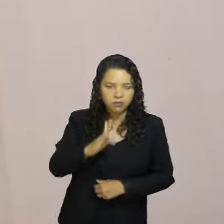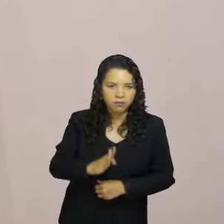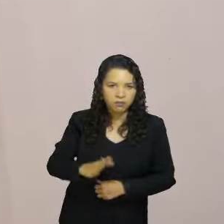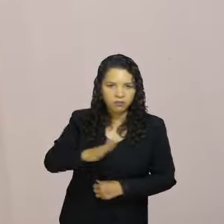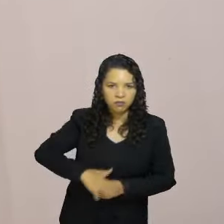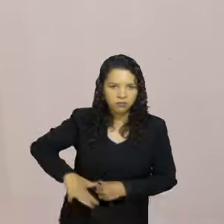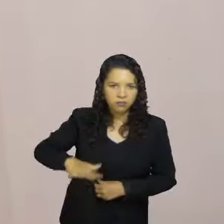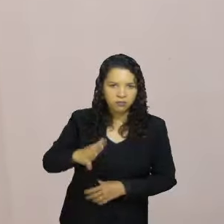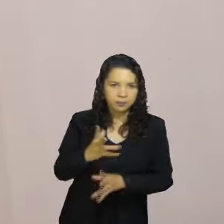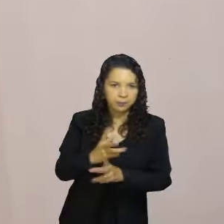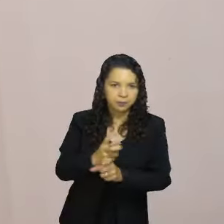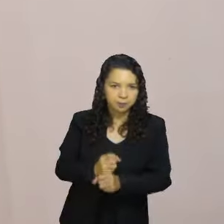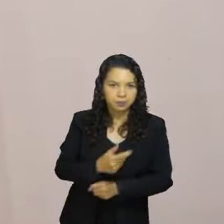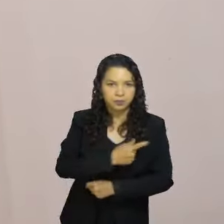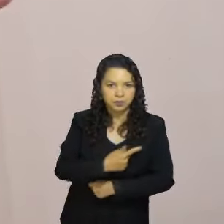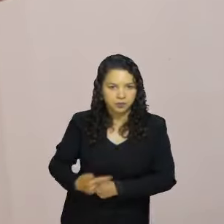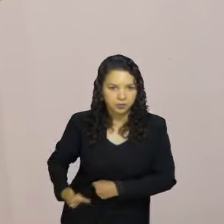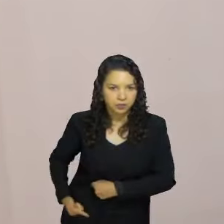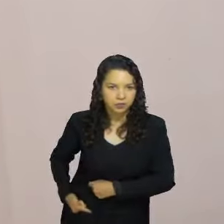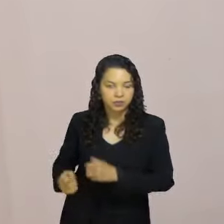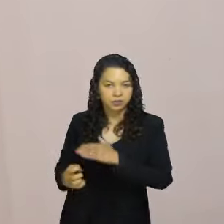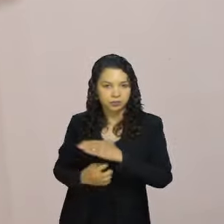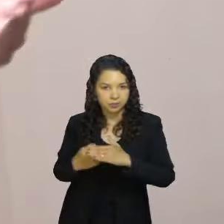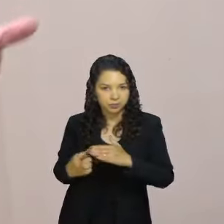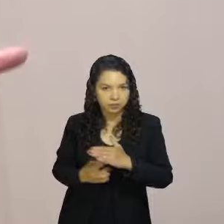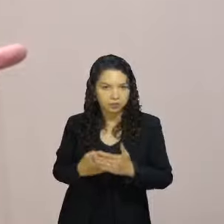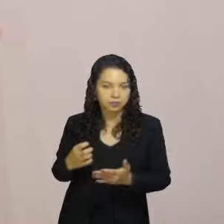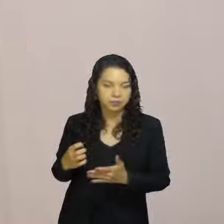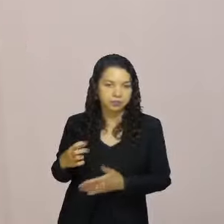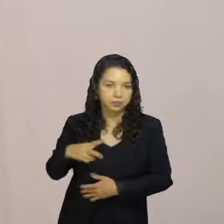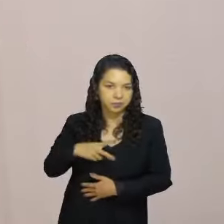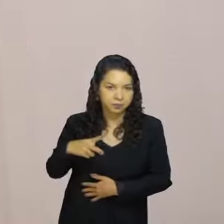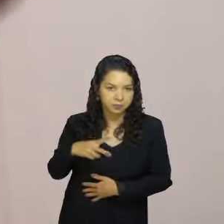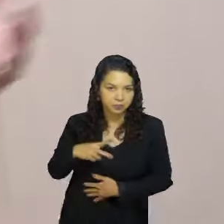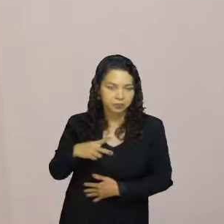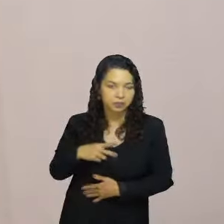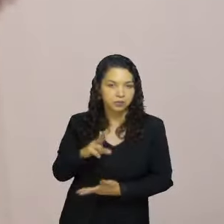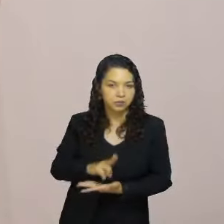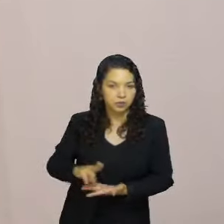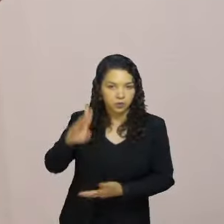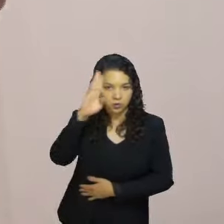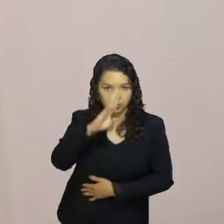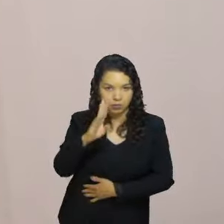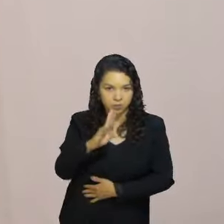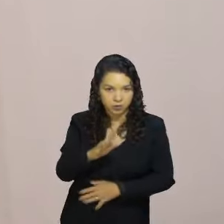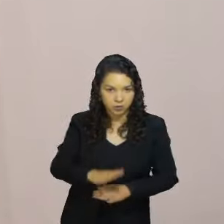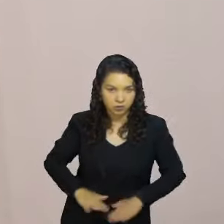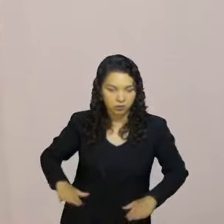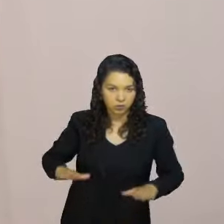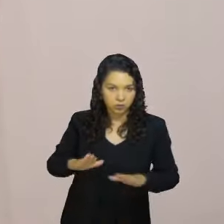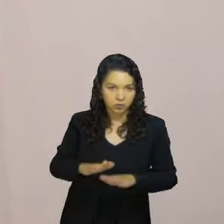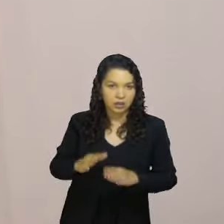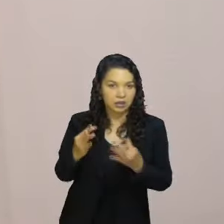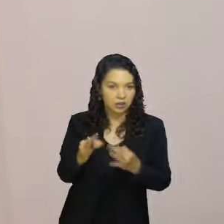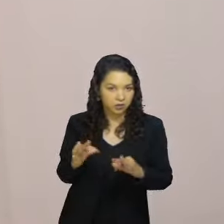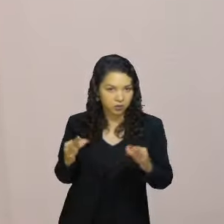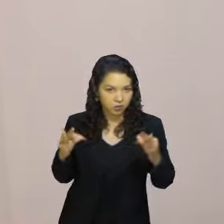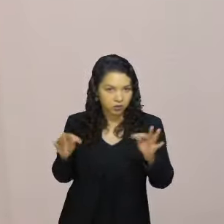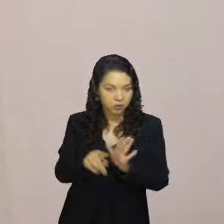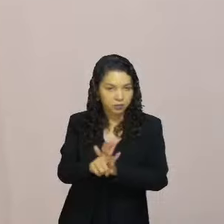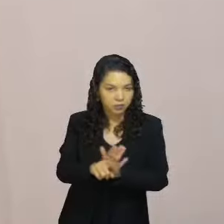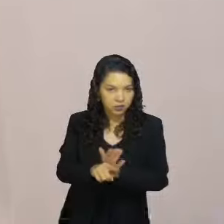somando governos, empresas, iniciativa privada, universidades, o Brasil como um todo, em tecnologia,